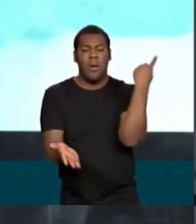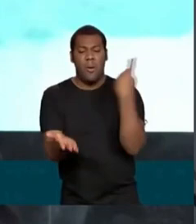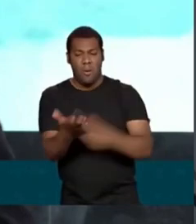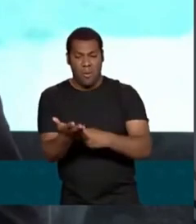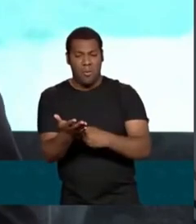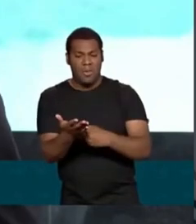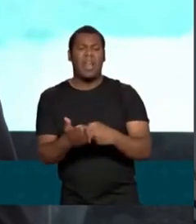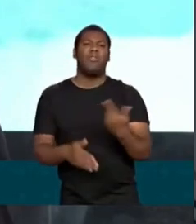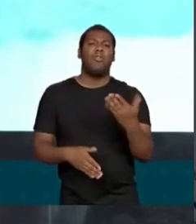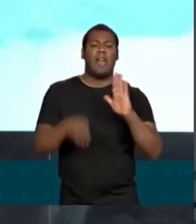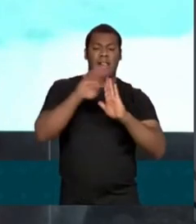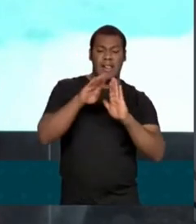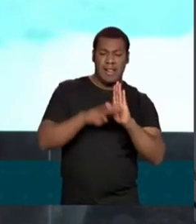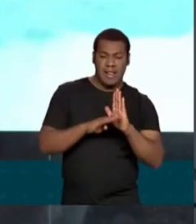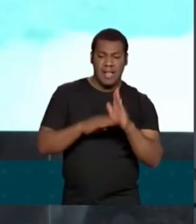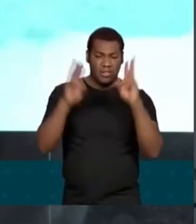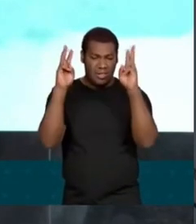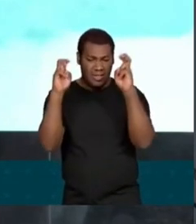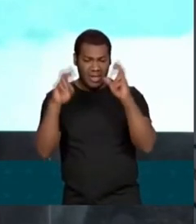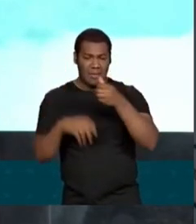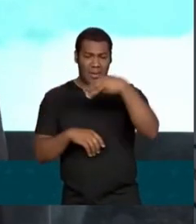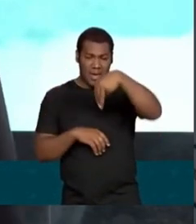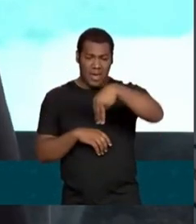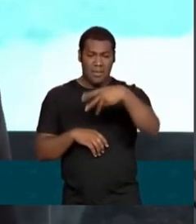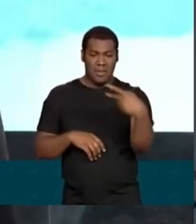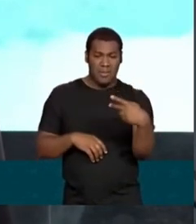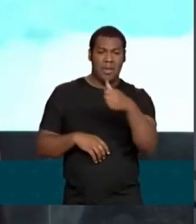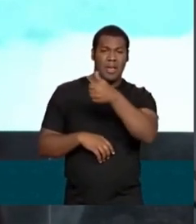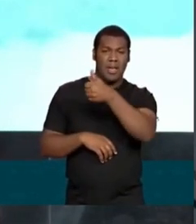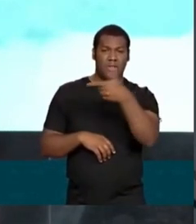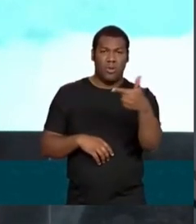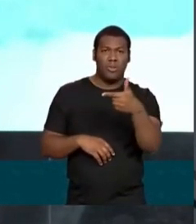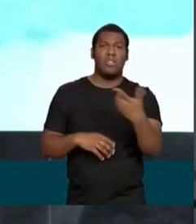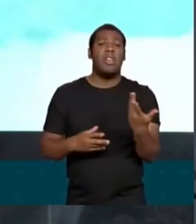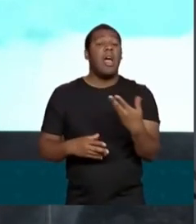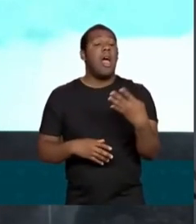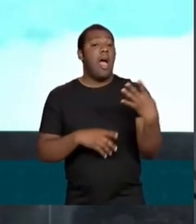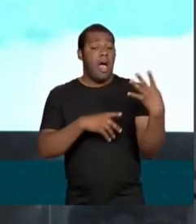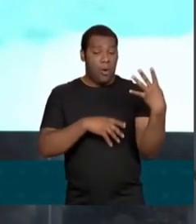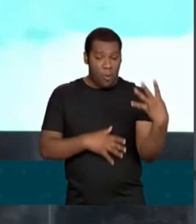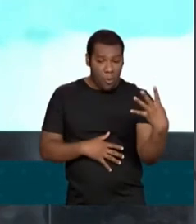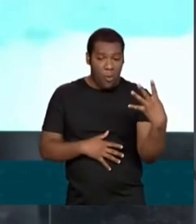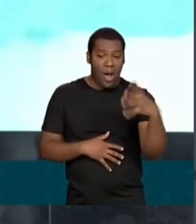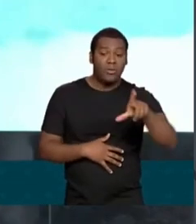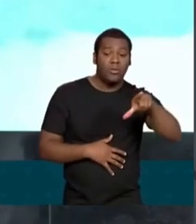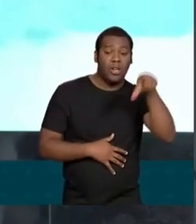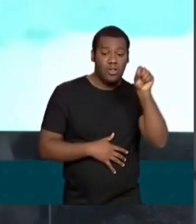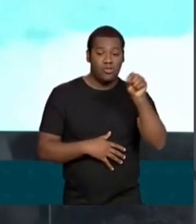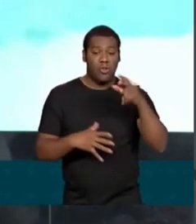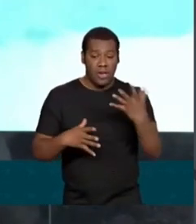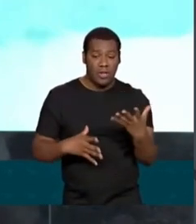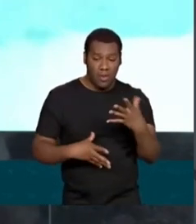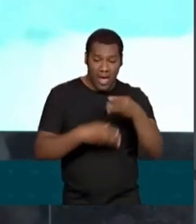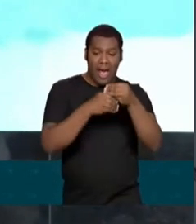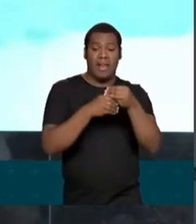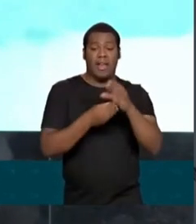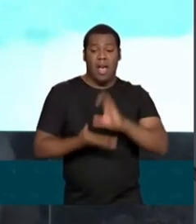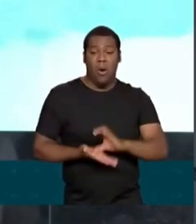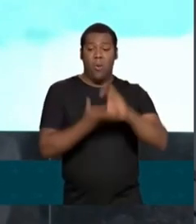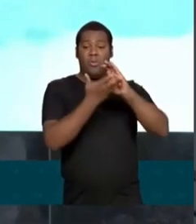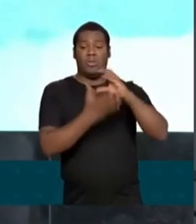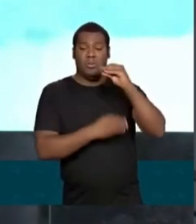Provisórias quatro já vão se instalar em como são mista podem ter no máximo sete como são as listas acho que vão virar